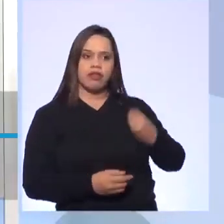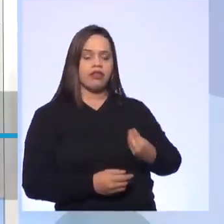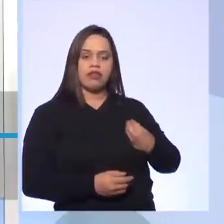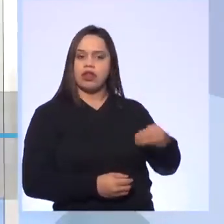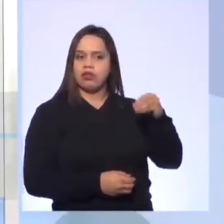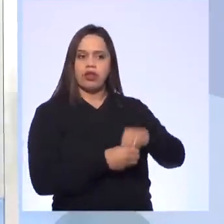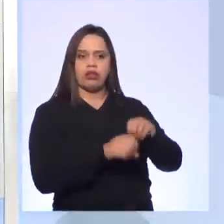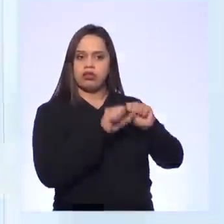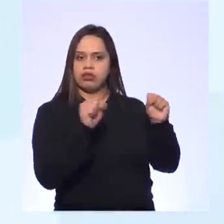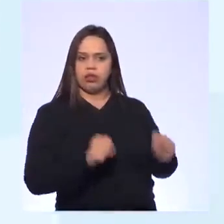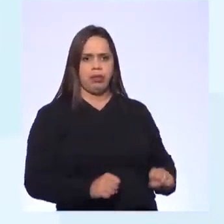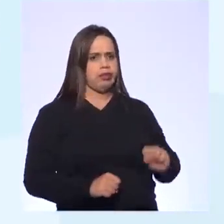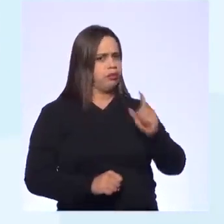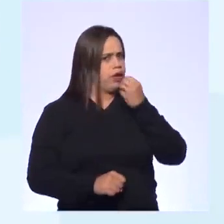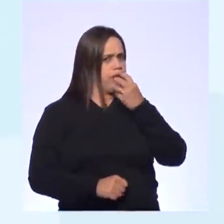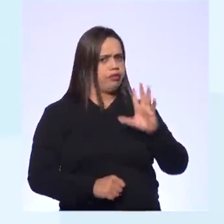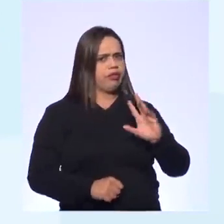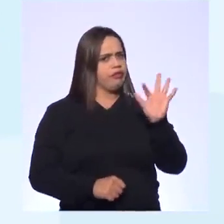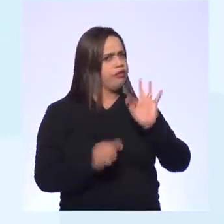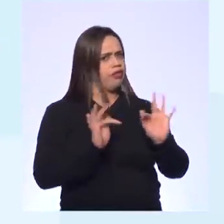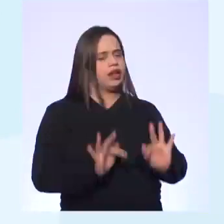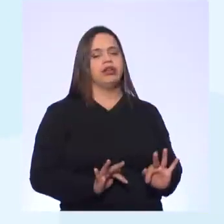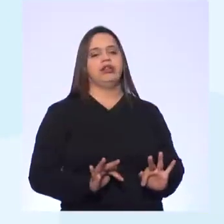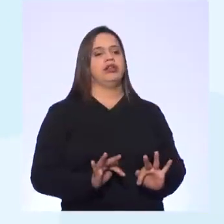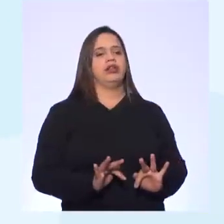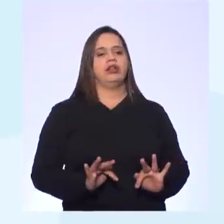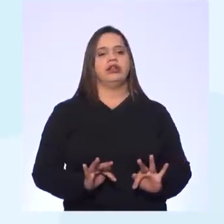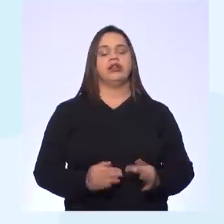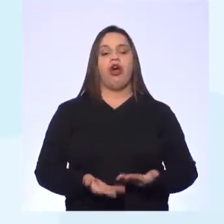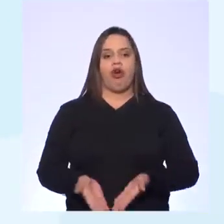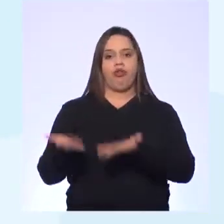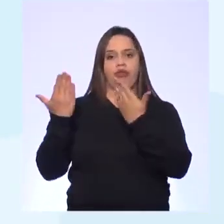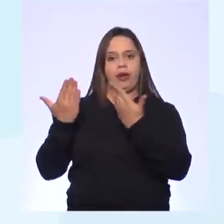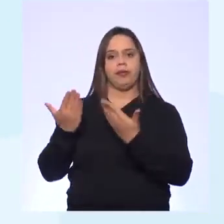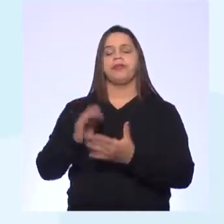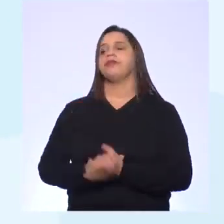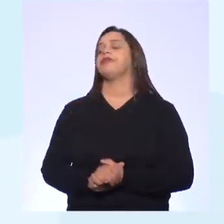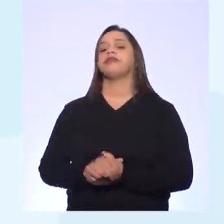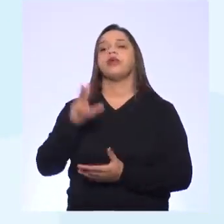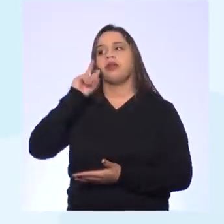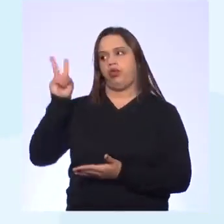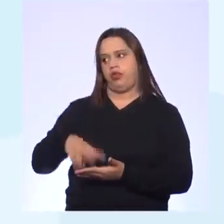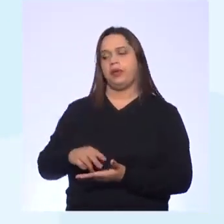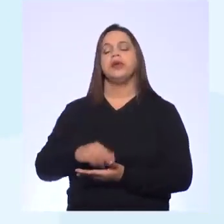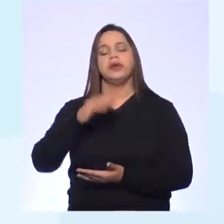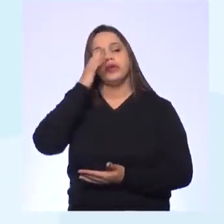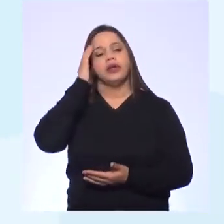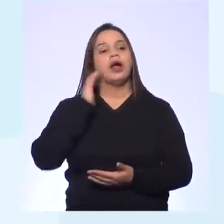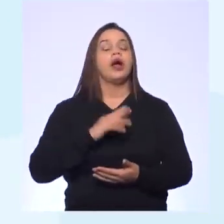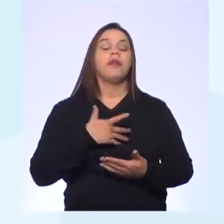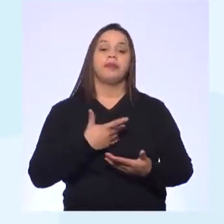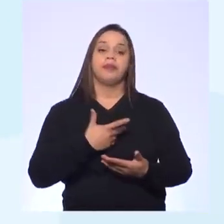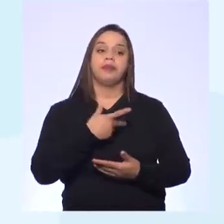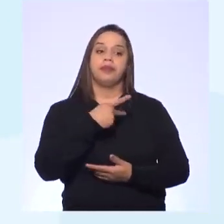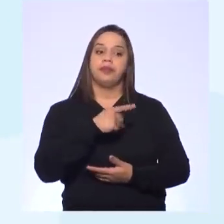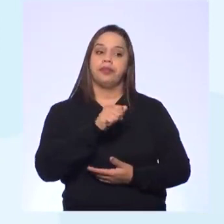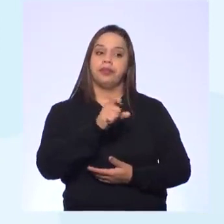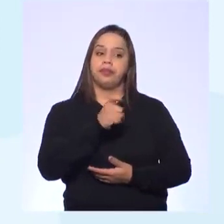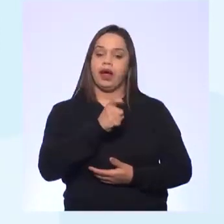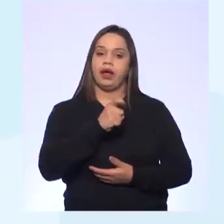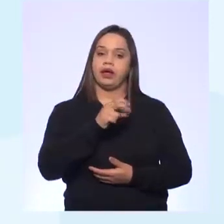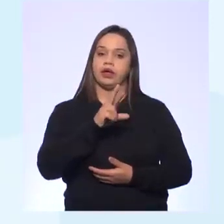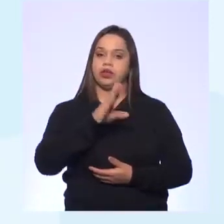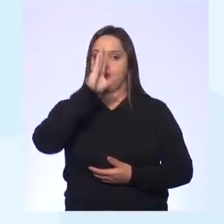Vou colocar na tela para vocês. Pode ler, professor. A Pax Romana. A Pax Romana é uma